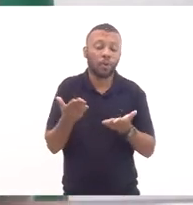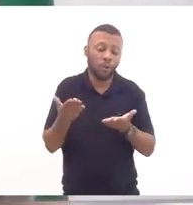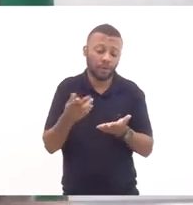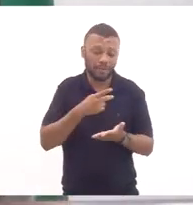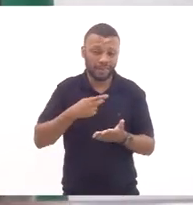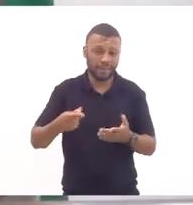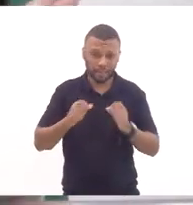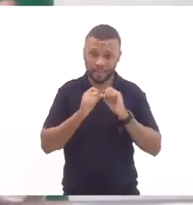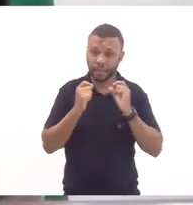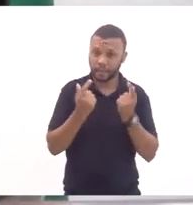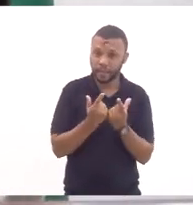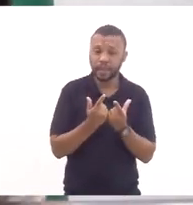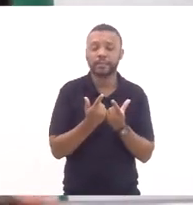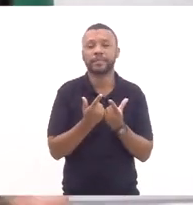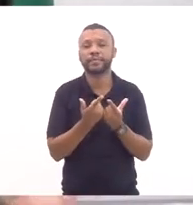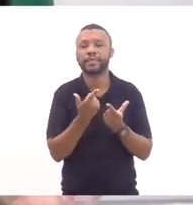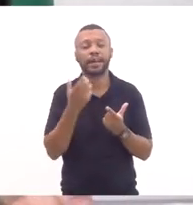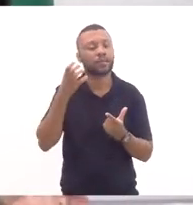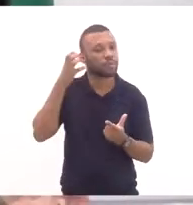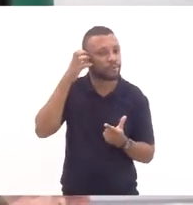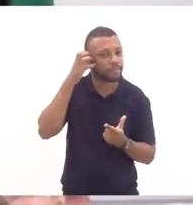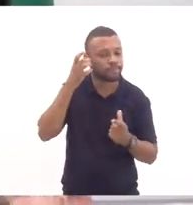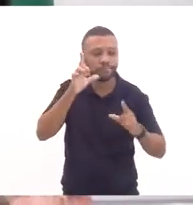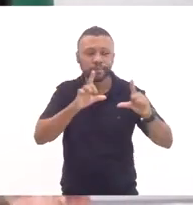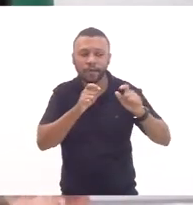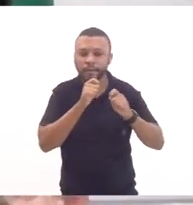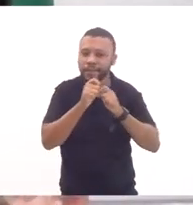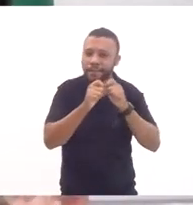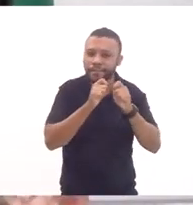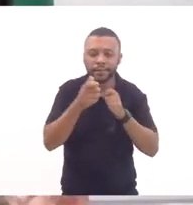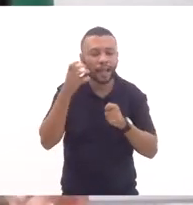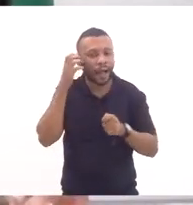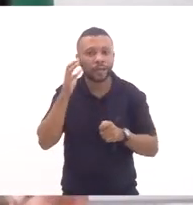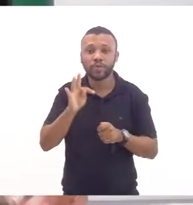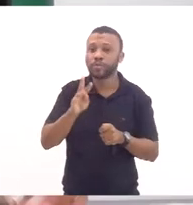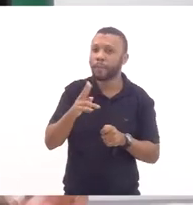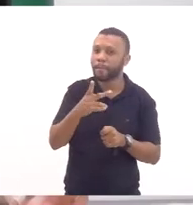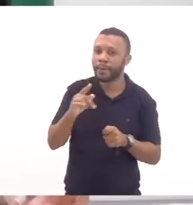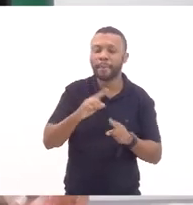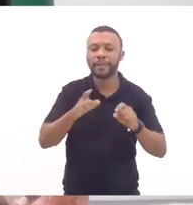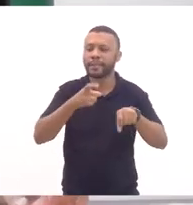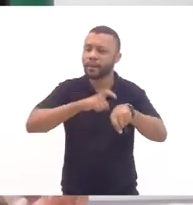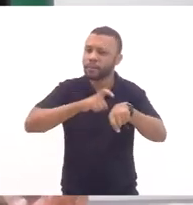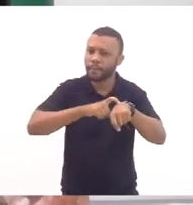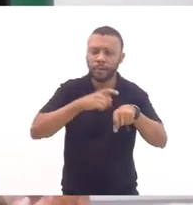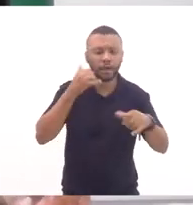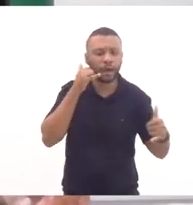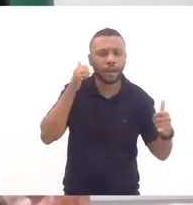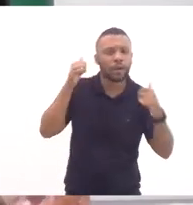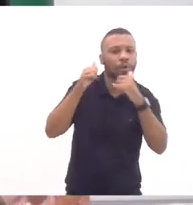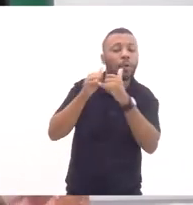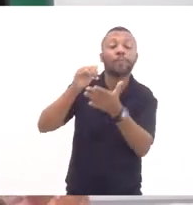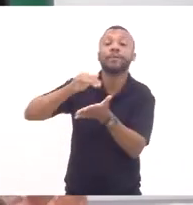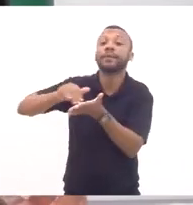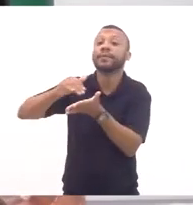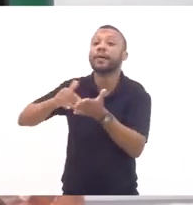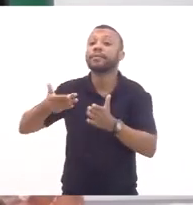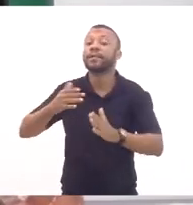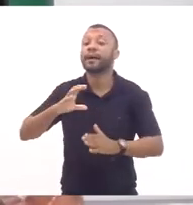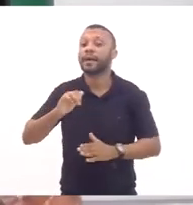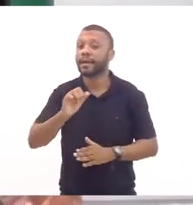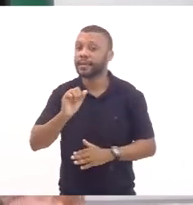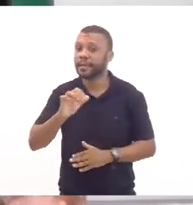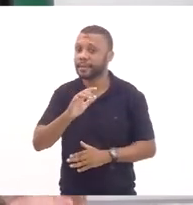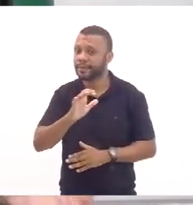Tupi, mas que separou ali um tempinho, ligou para a Casa Civil, para o secretário Nicola Missione, ligou para o